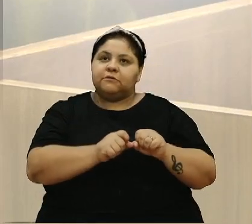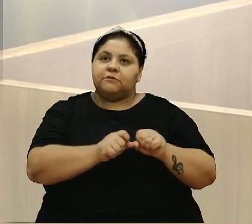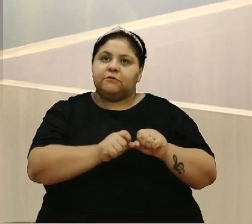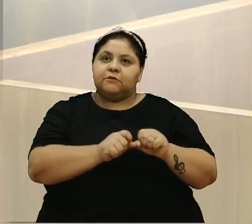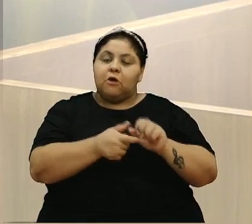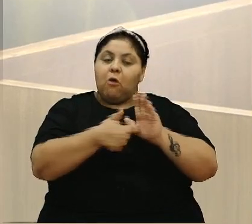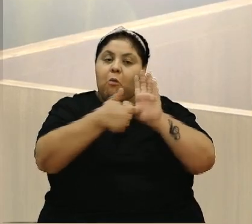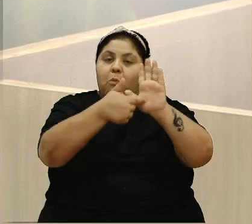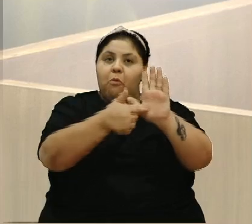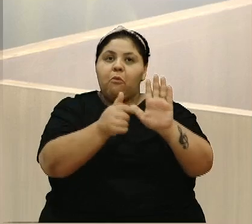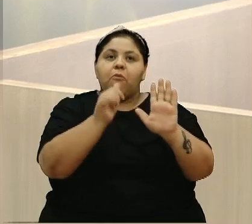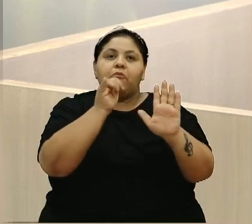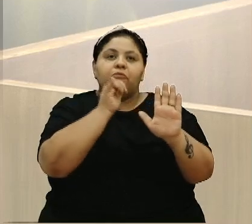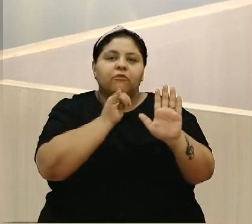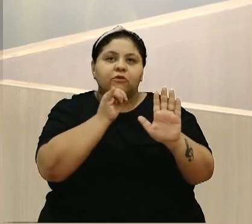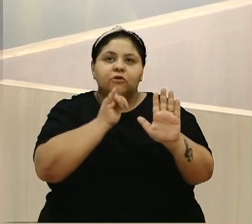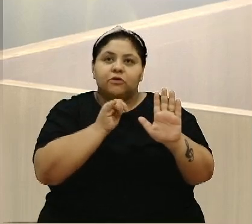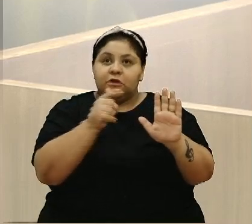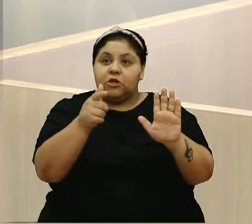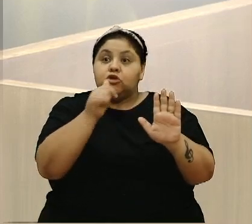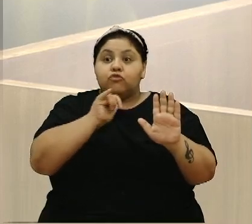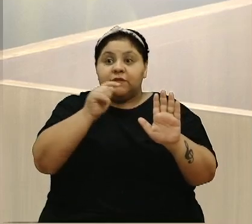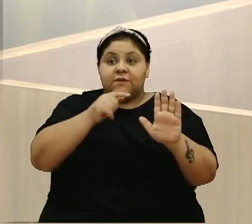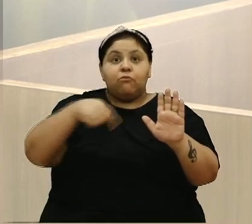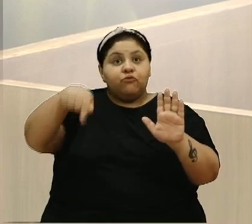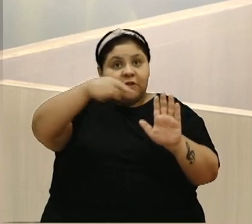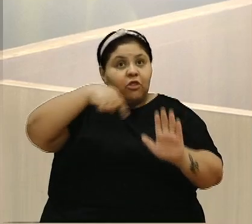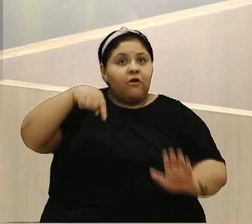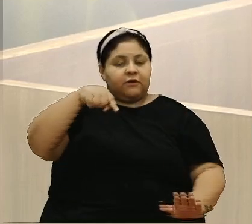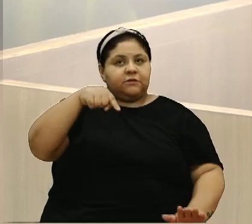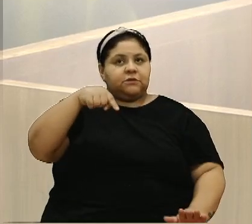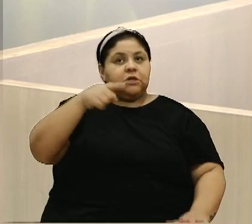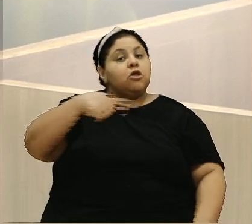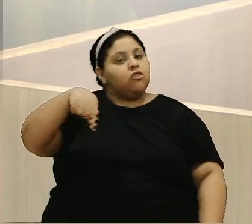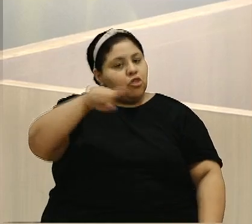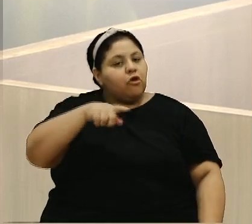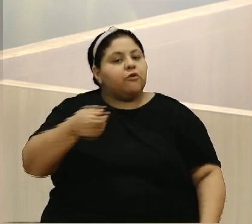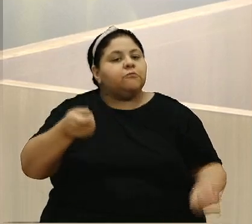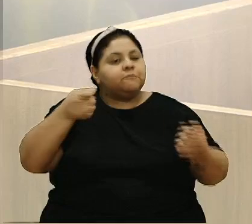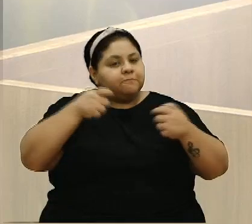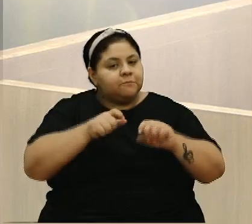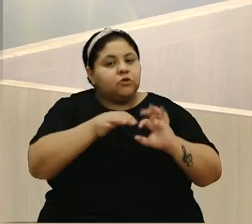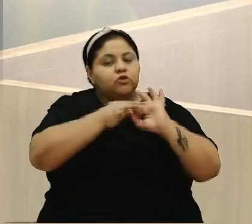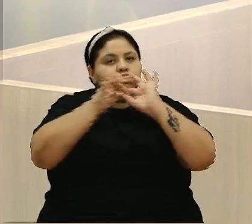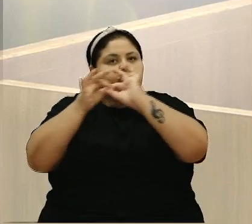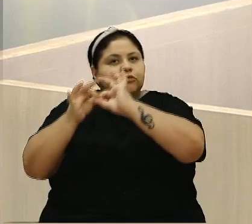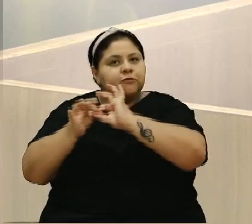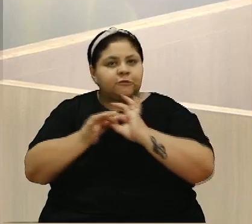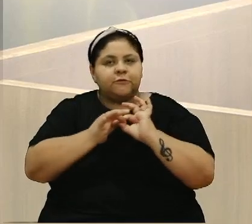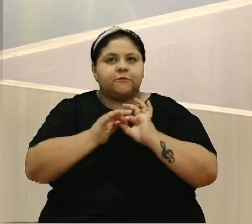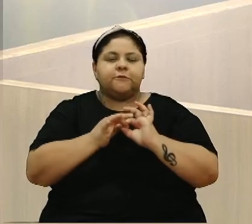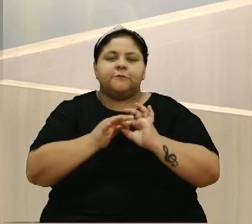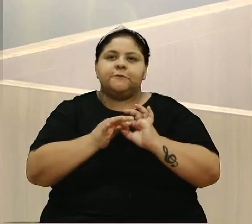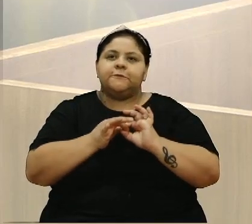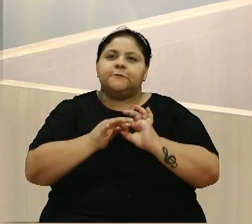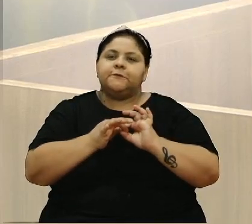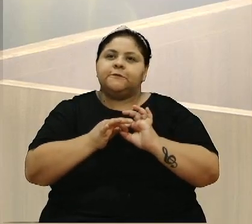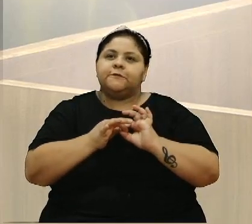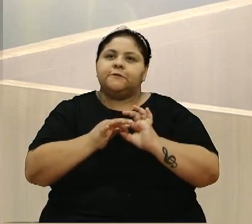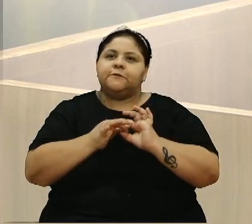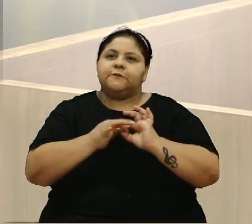exemplo. O exemplo somos nós. E nós precisamos nos munir desse